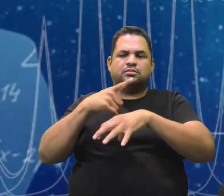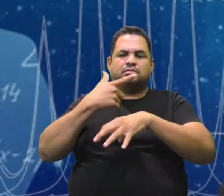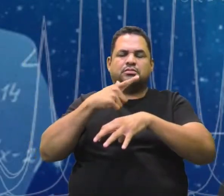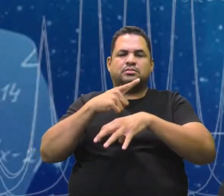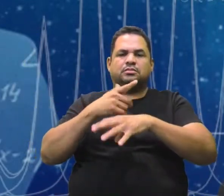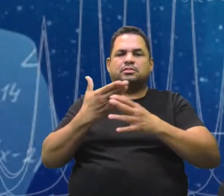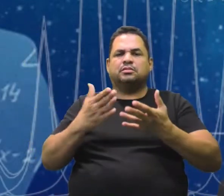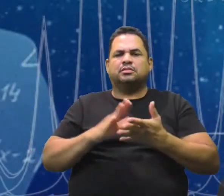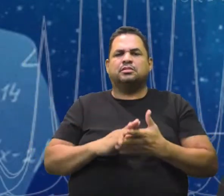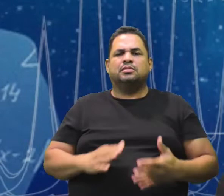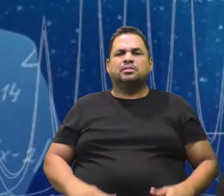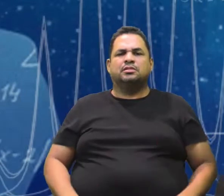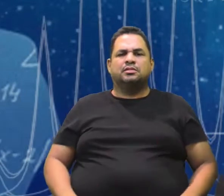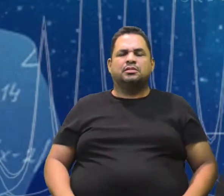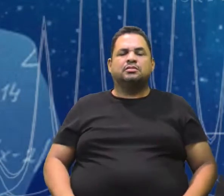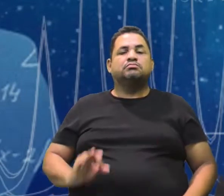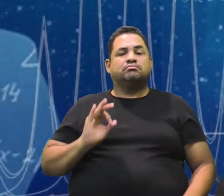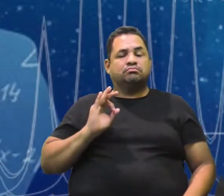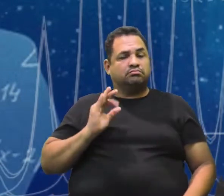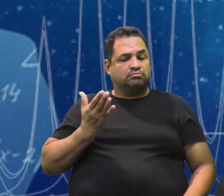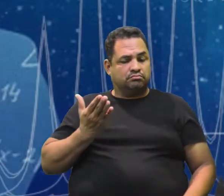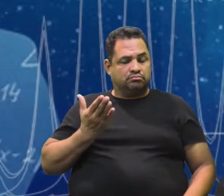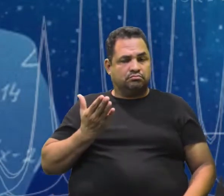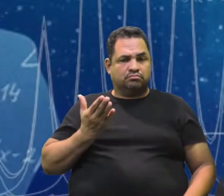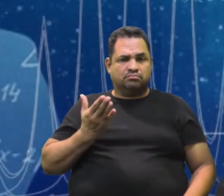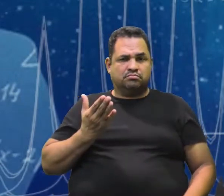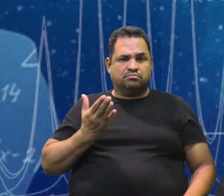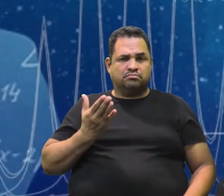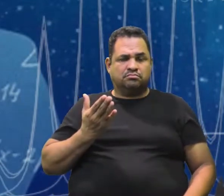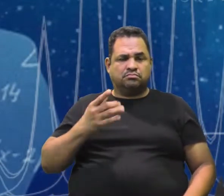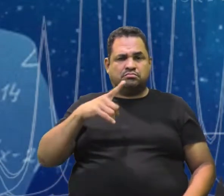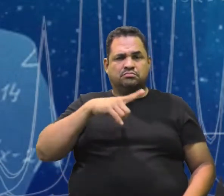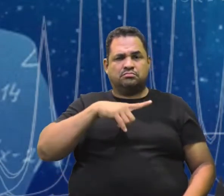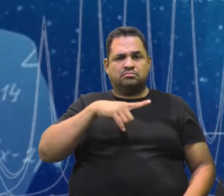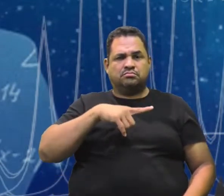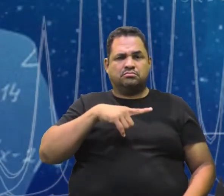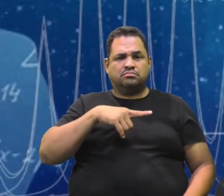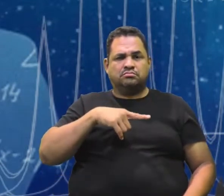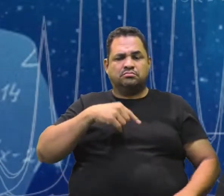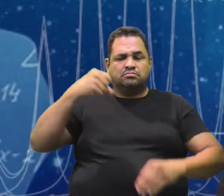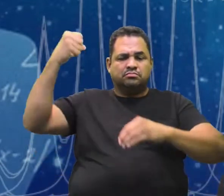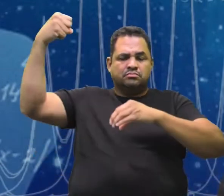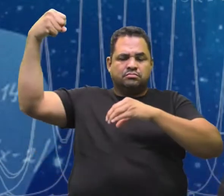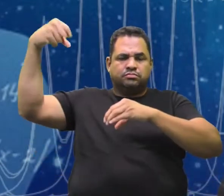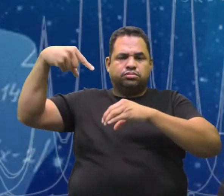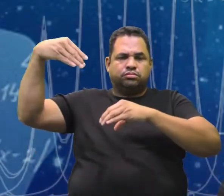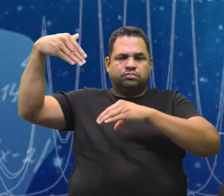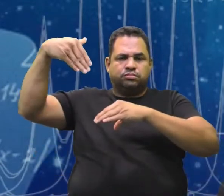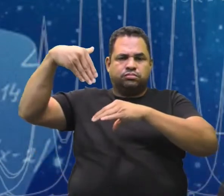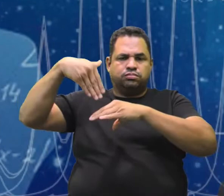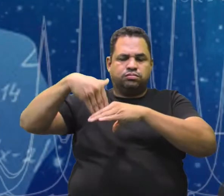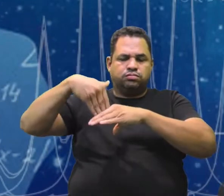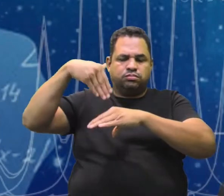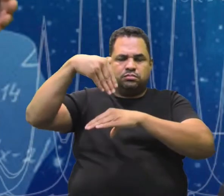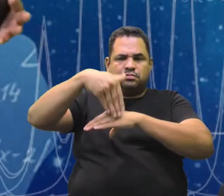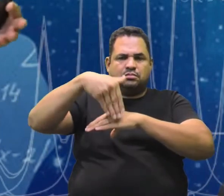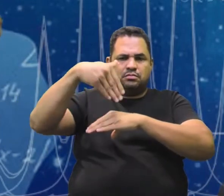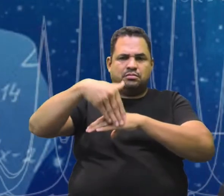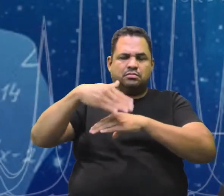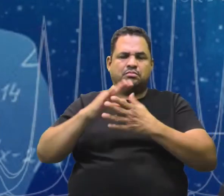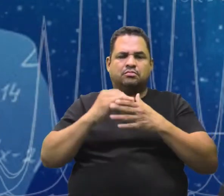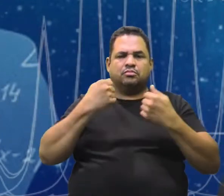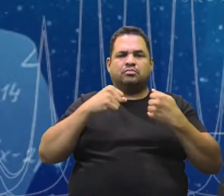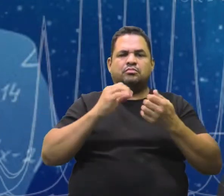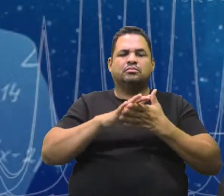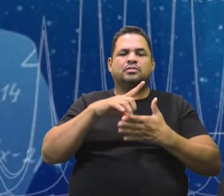de ozônio, com certeza existiria penetração na Terra de raios que